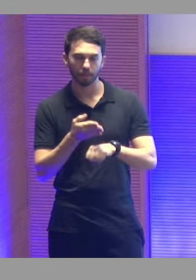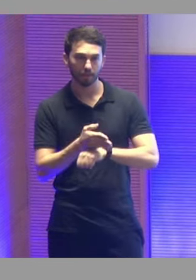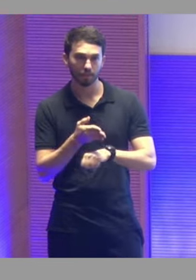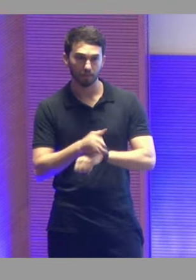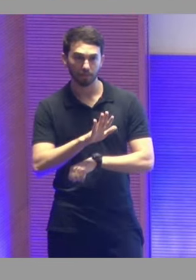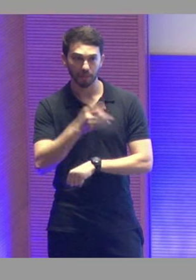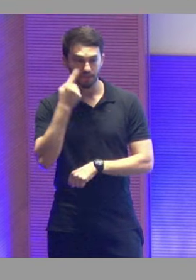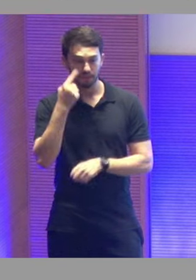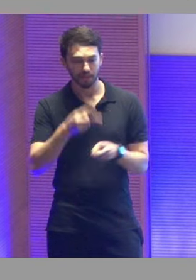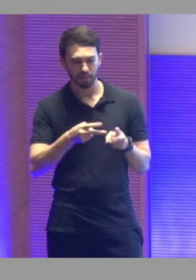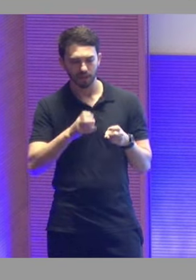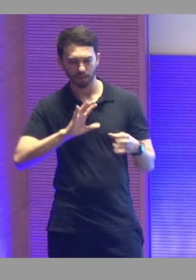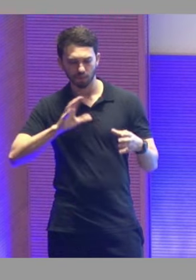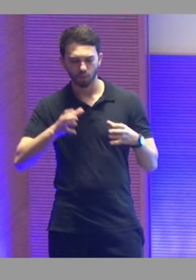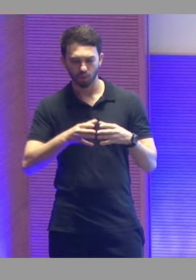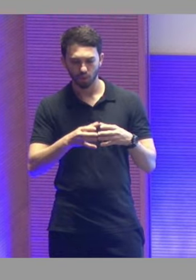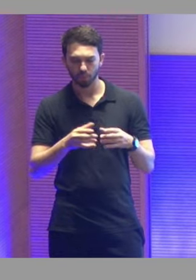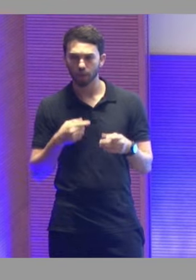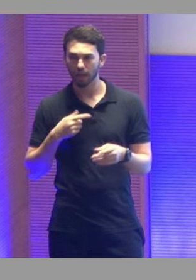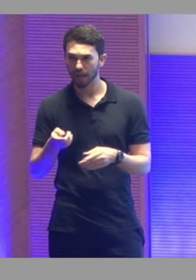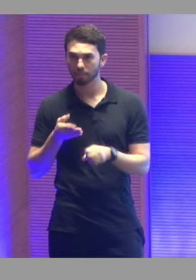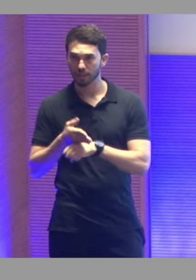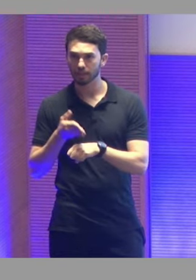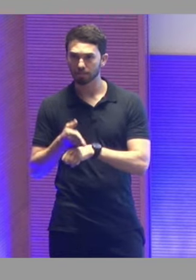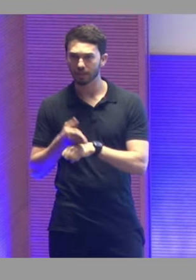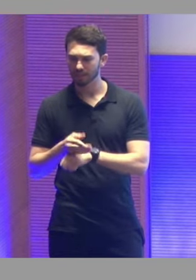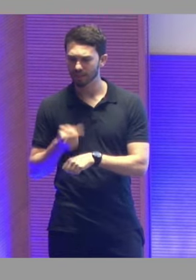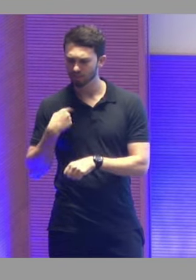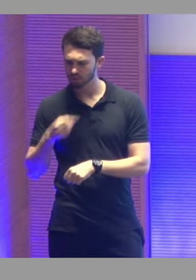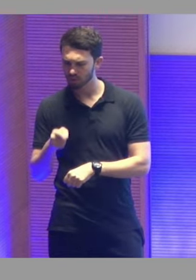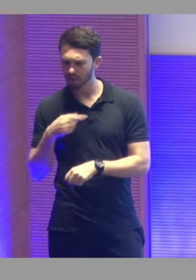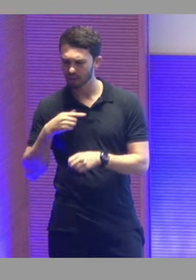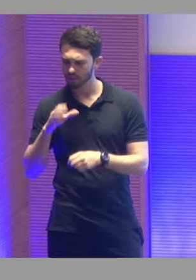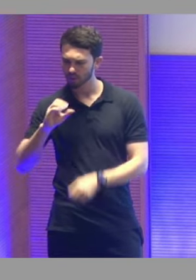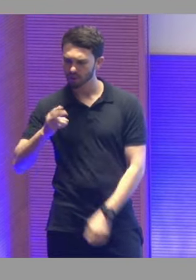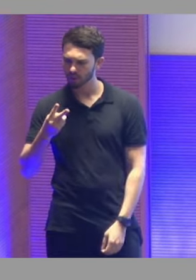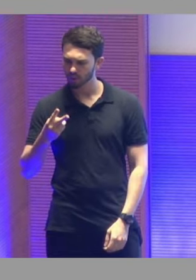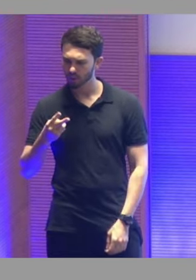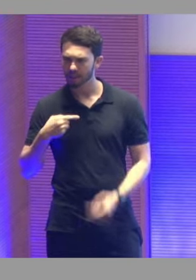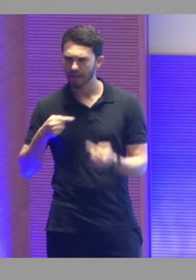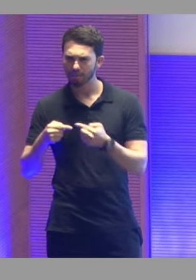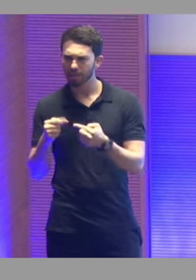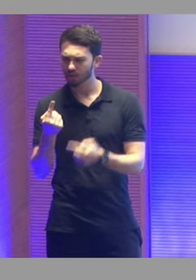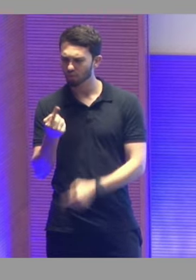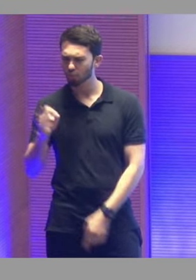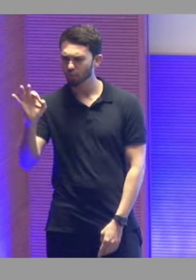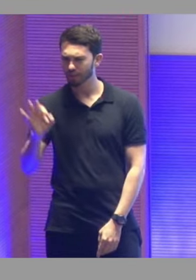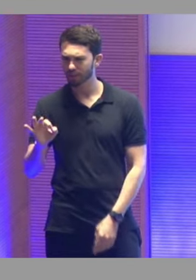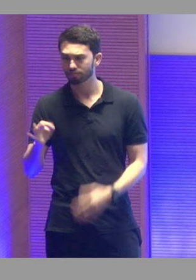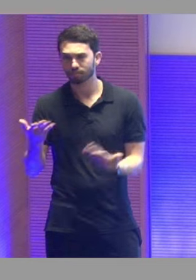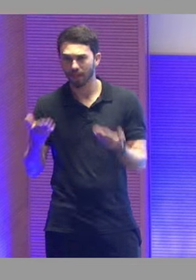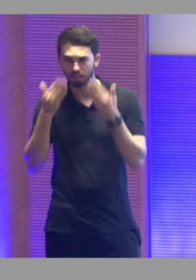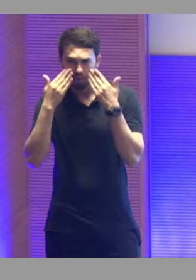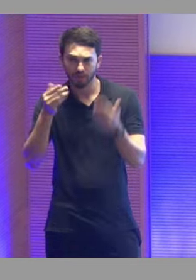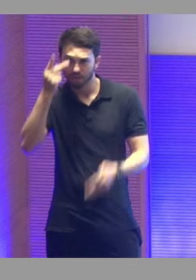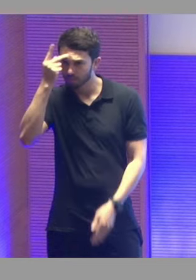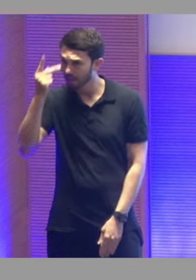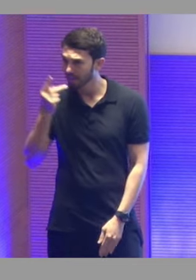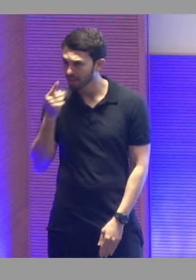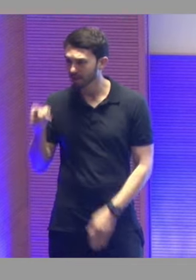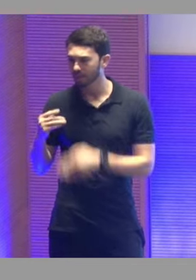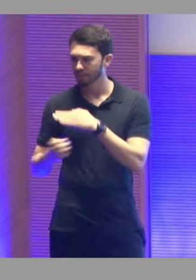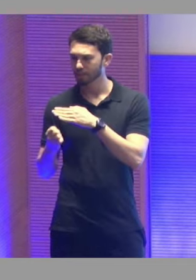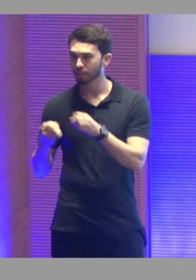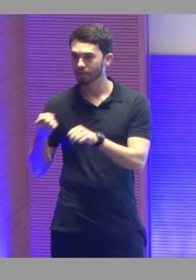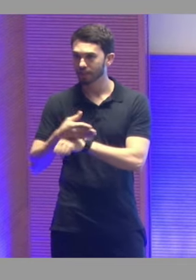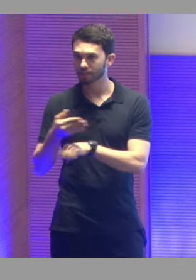só que se a gente olhar na composição das emissões elas representam menos de 4% das emissões de scopo 1 isso evidencia que o perfil de organizações que estão entrando no